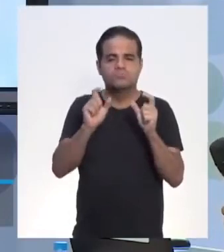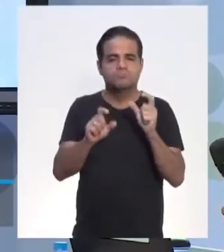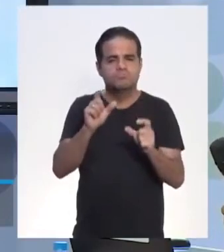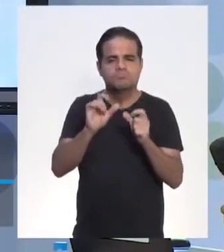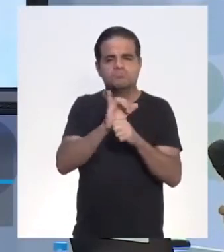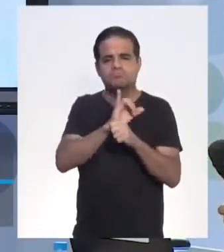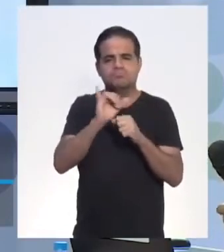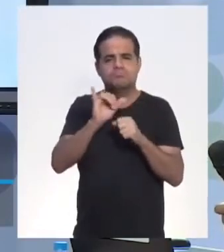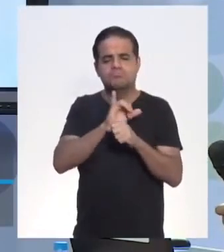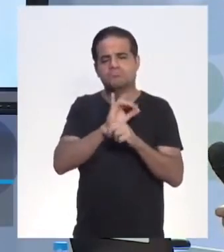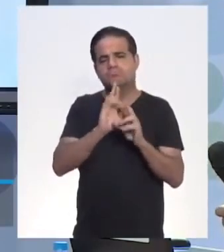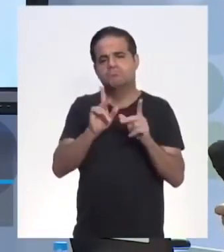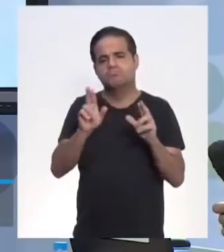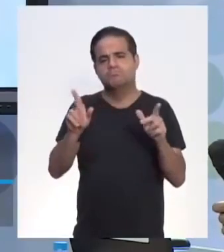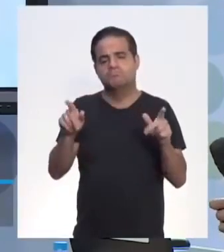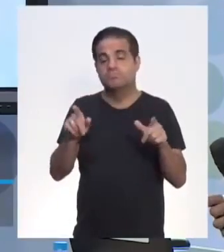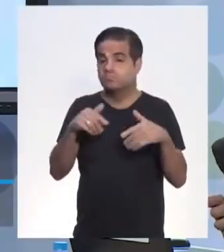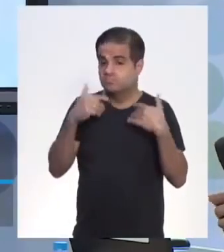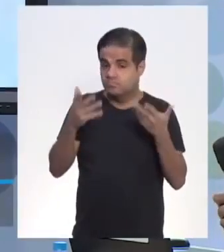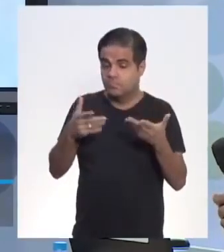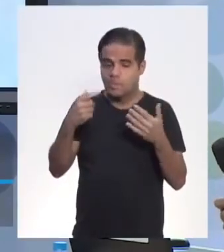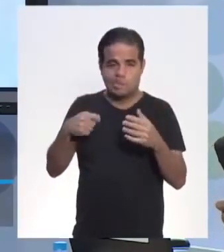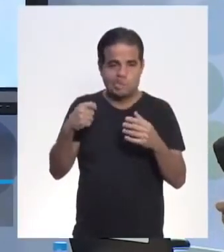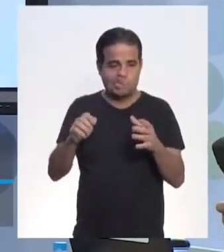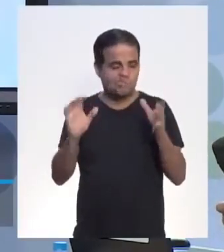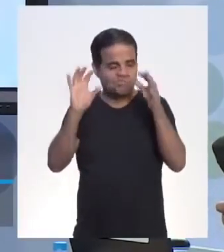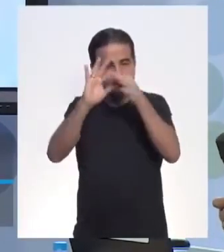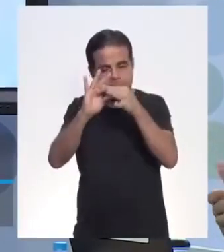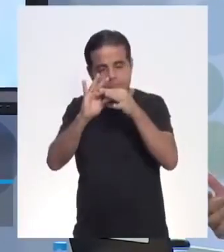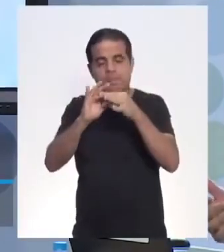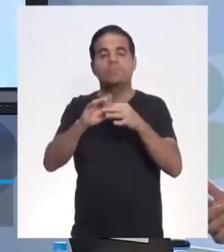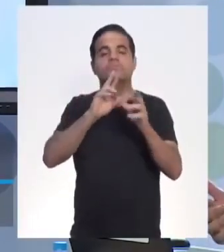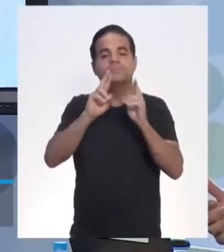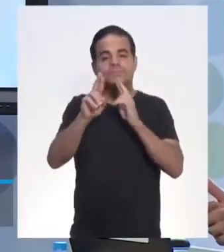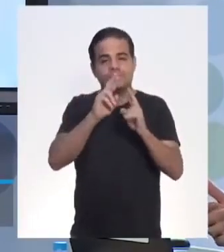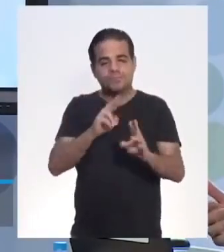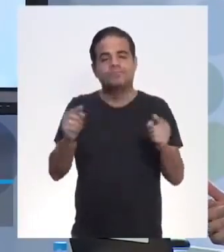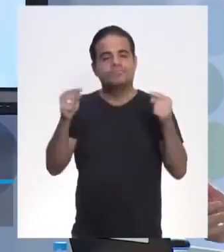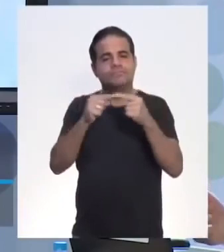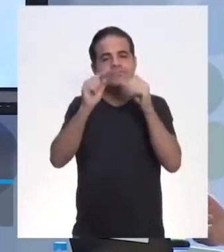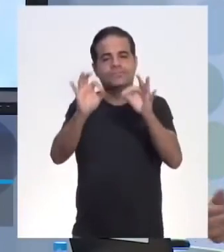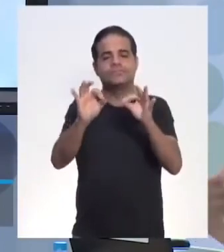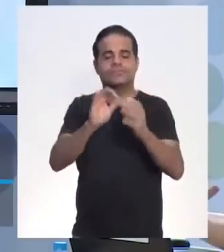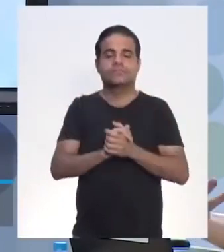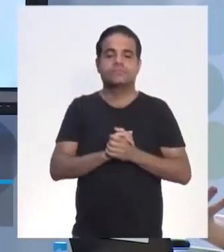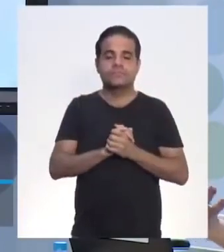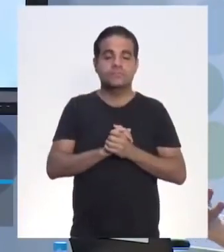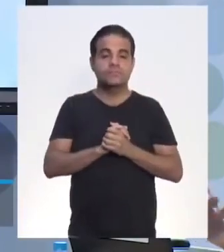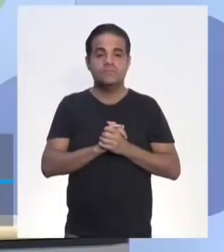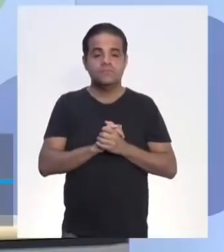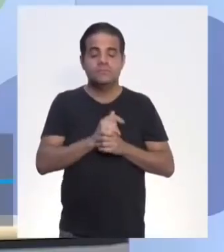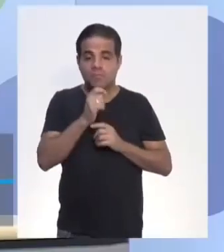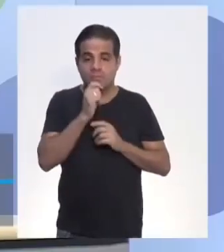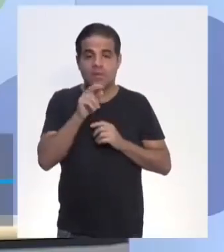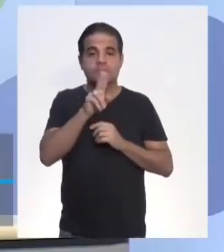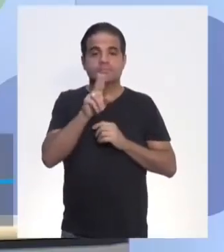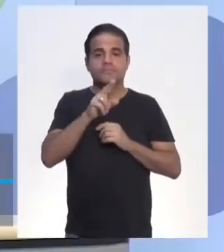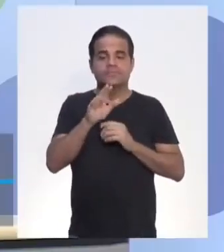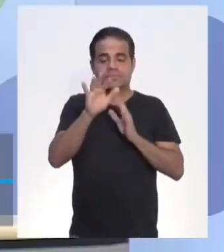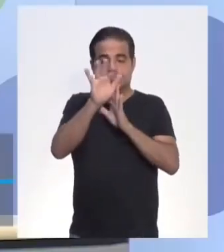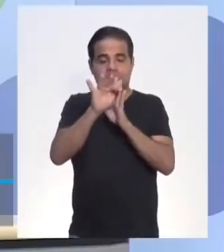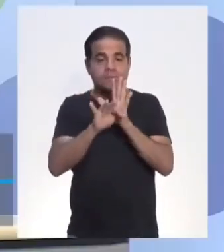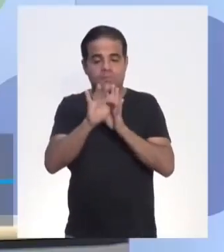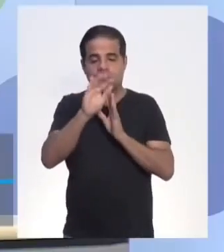estratégia diferente Olá seja coerente e o resultado esteja Correto sim e sem a utilização de